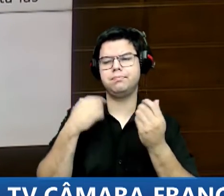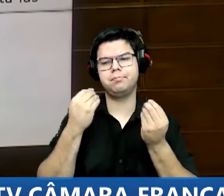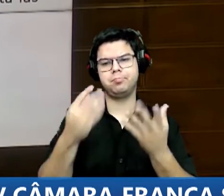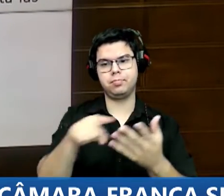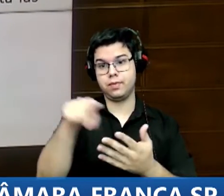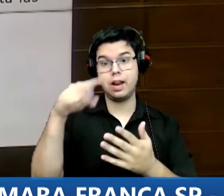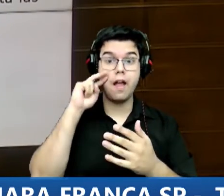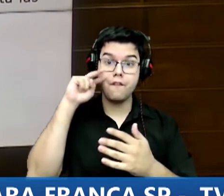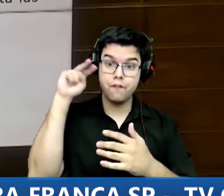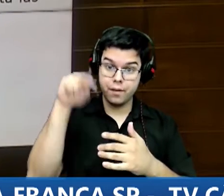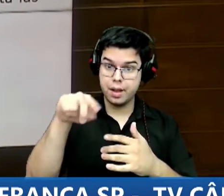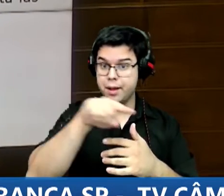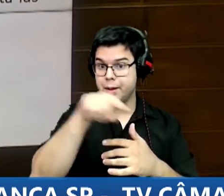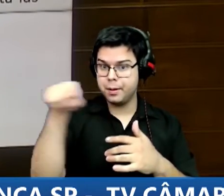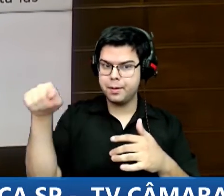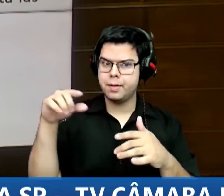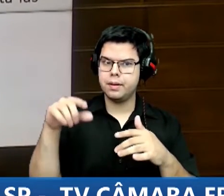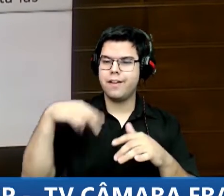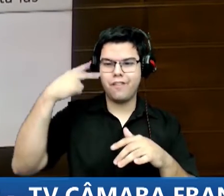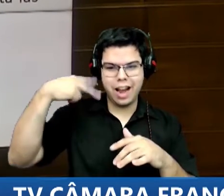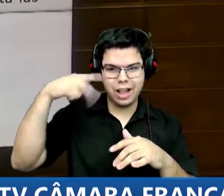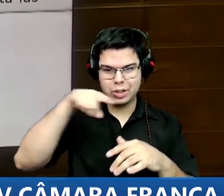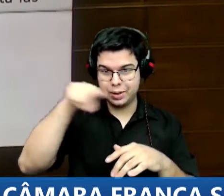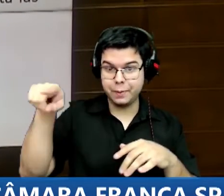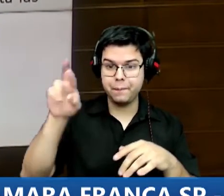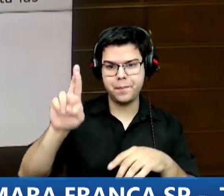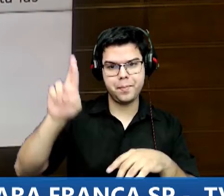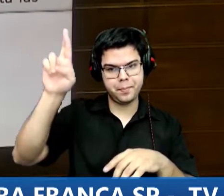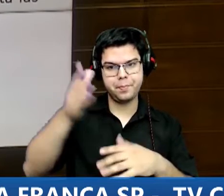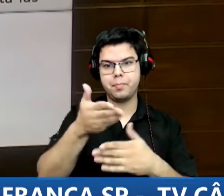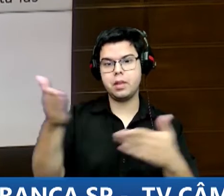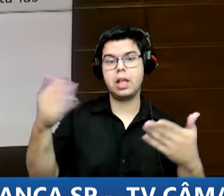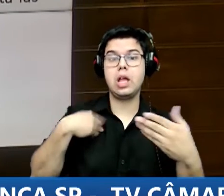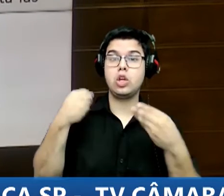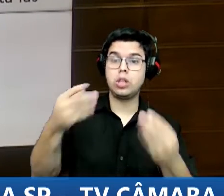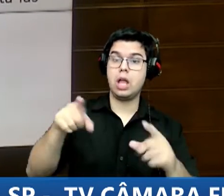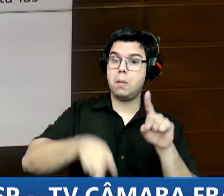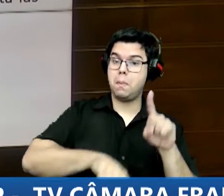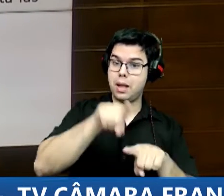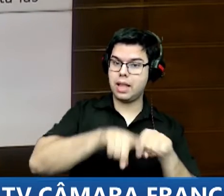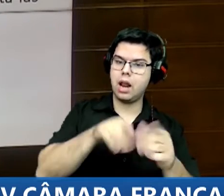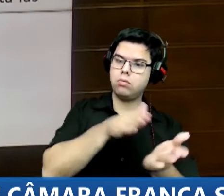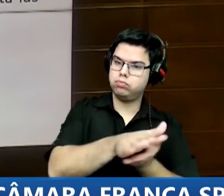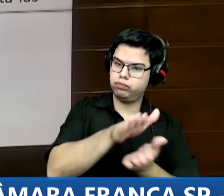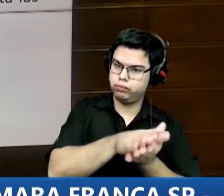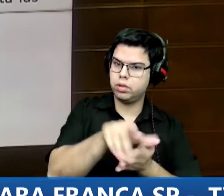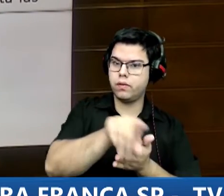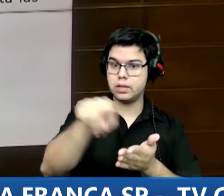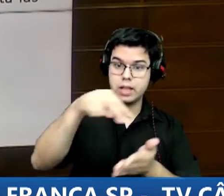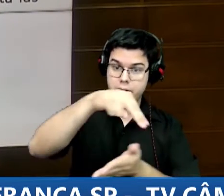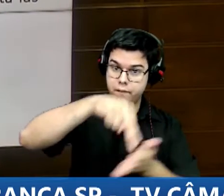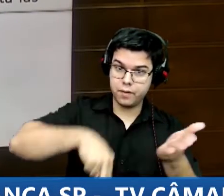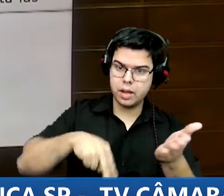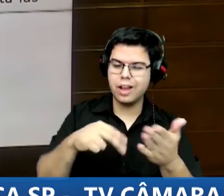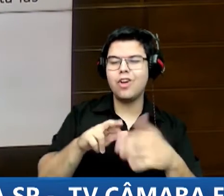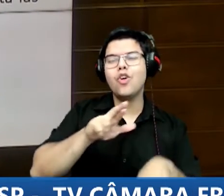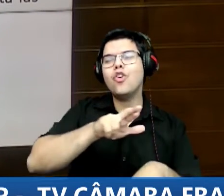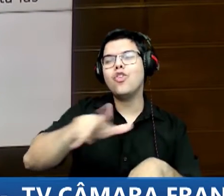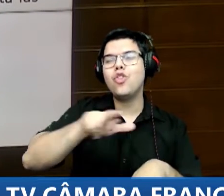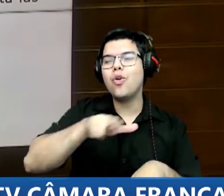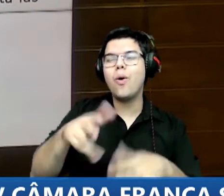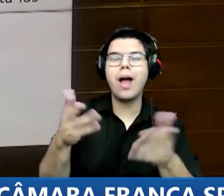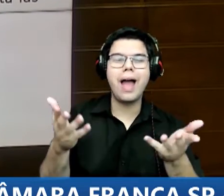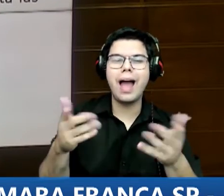dos senhores vereadores. Eu trouxe esse material impresso para estudo. É claro que isso não é um assunto para tratar em 5 minutos.